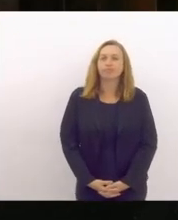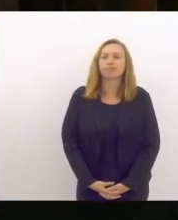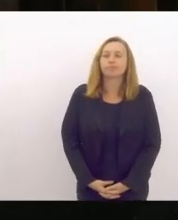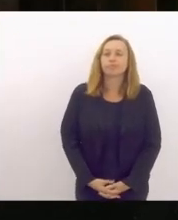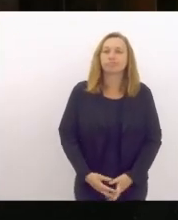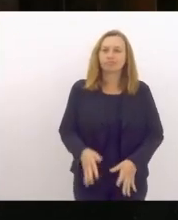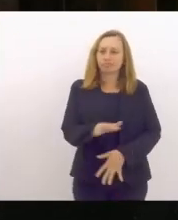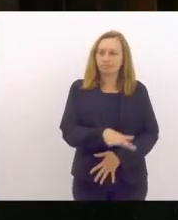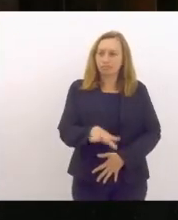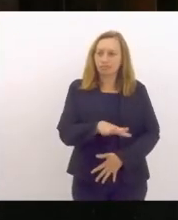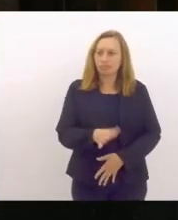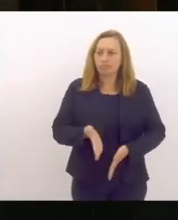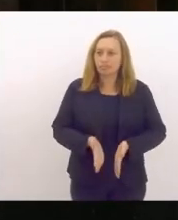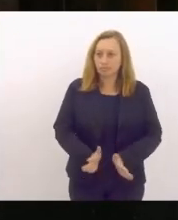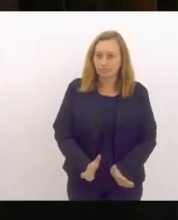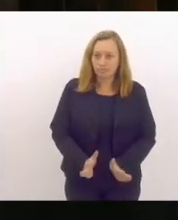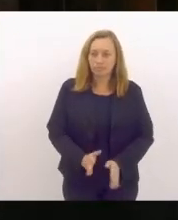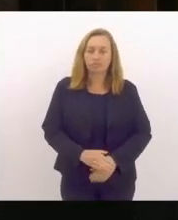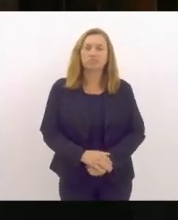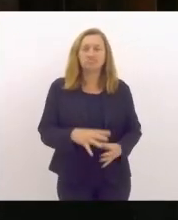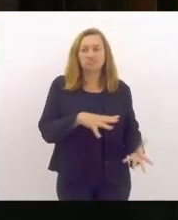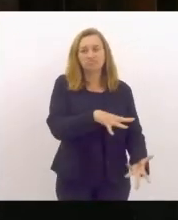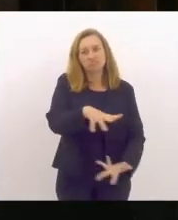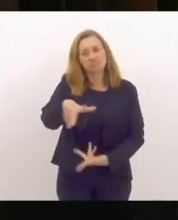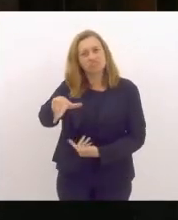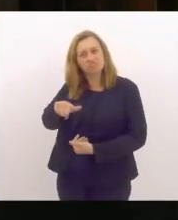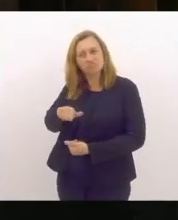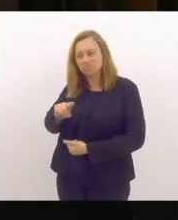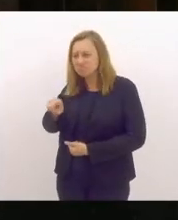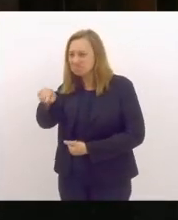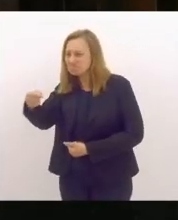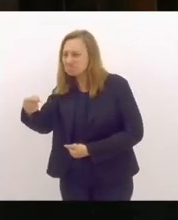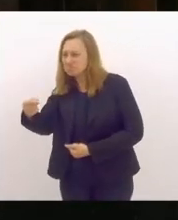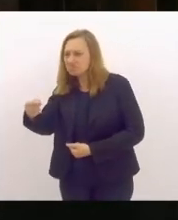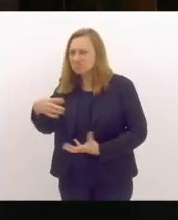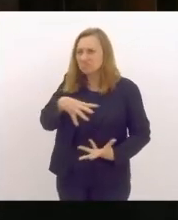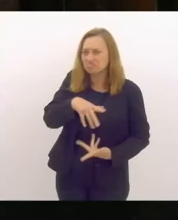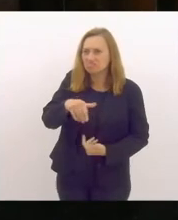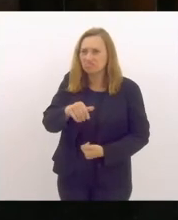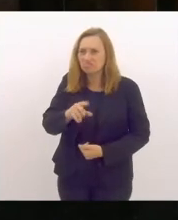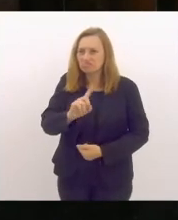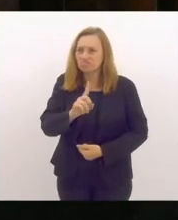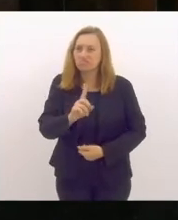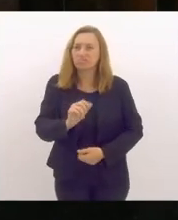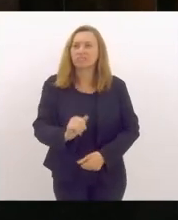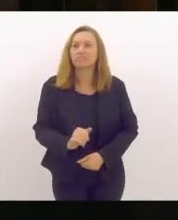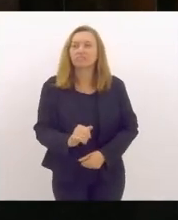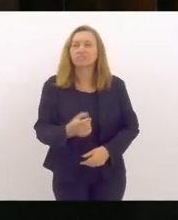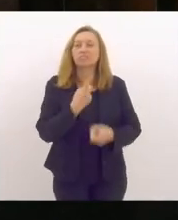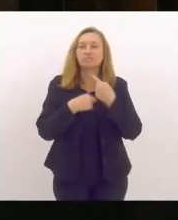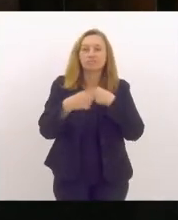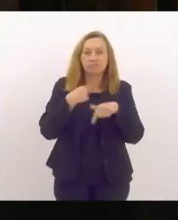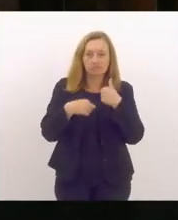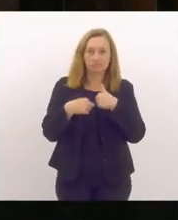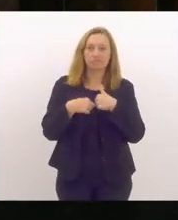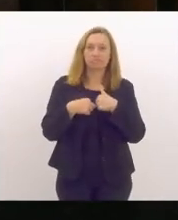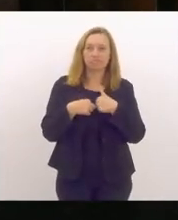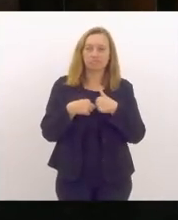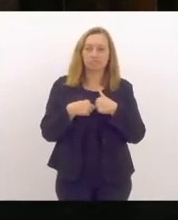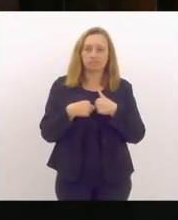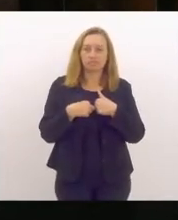de crianças que nascem no mundo que a outro mundo que não aquele que desejar a cia